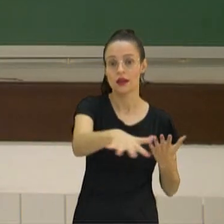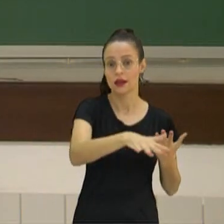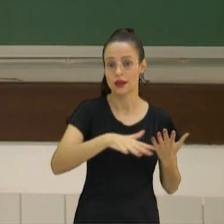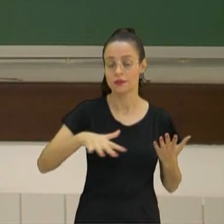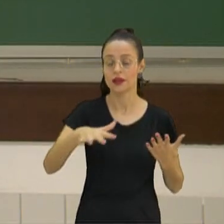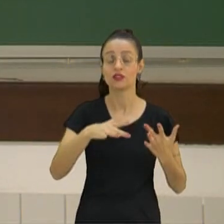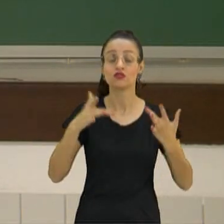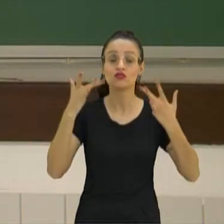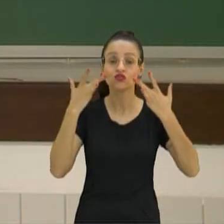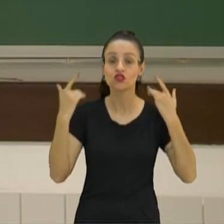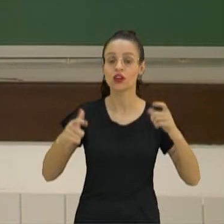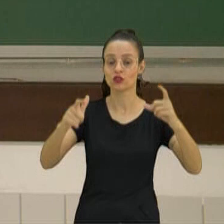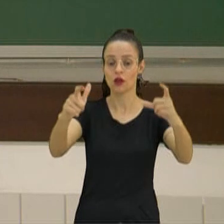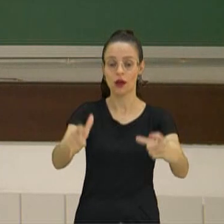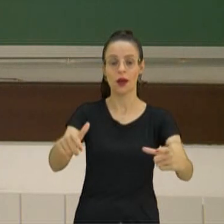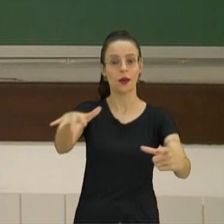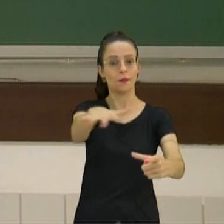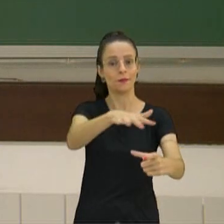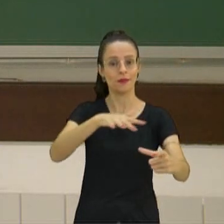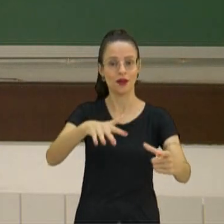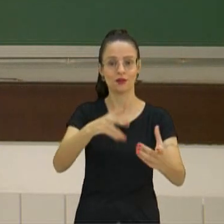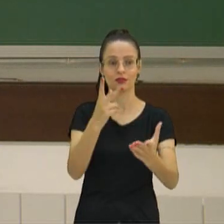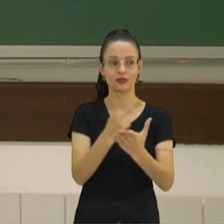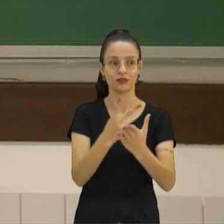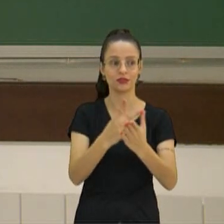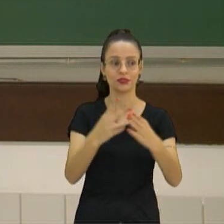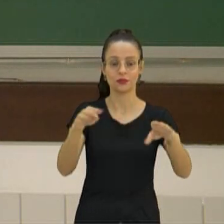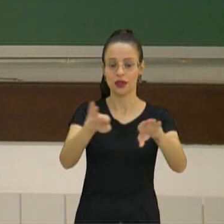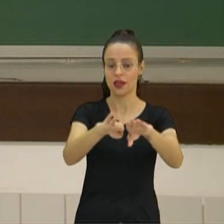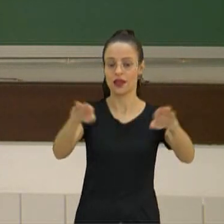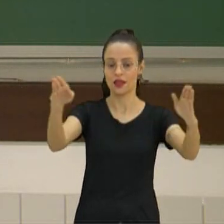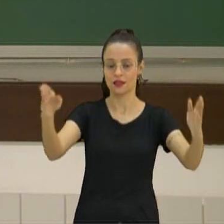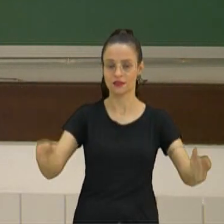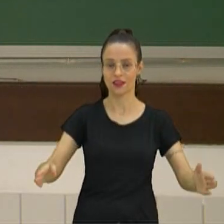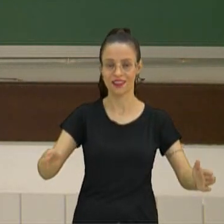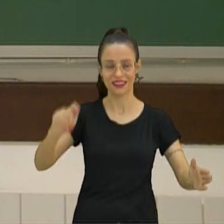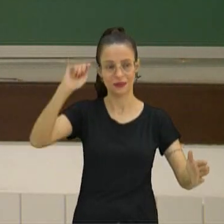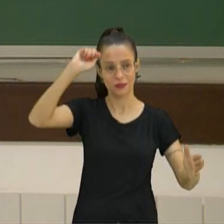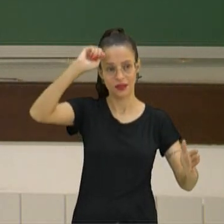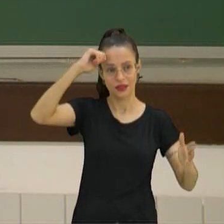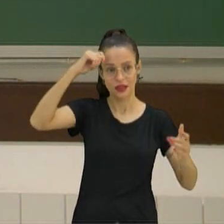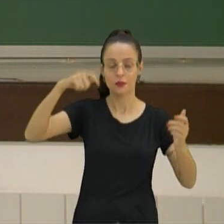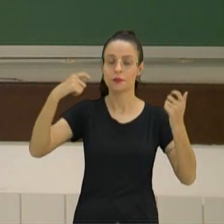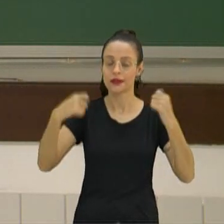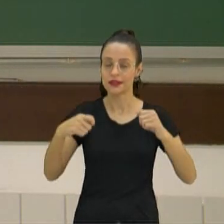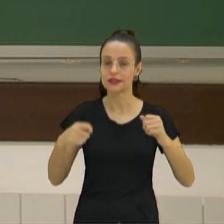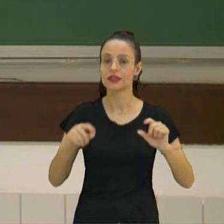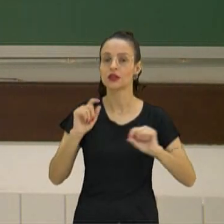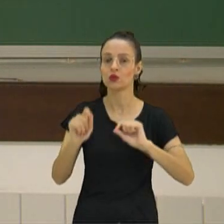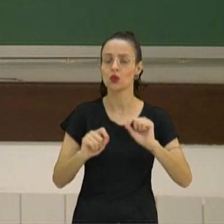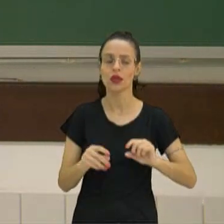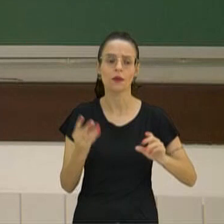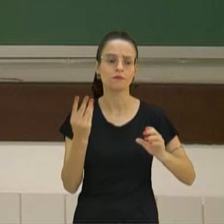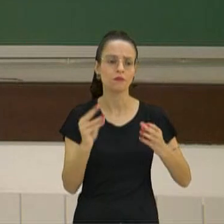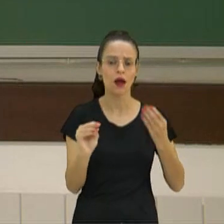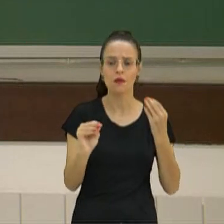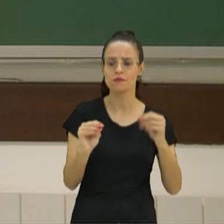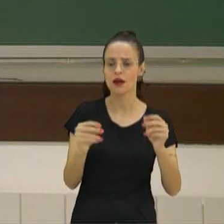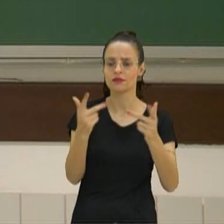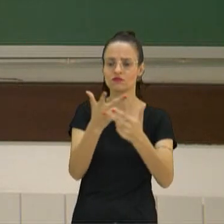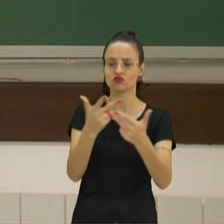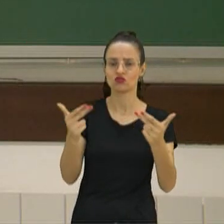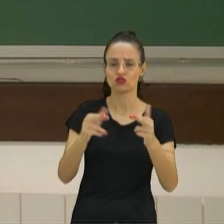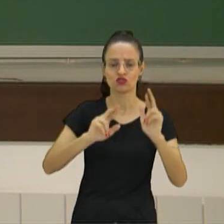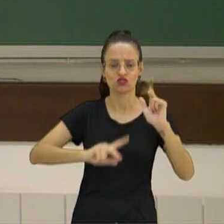teatro, né, o palco é sempre o mesmo. Normalmente é aquela caixa preta, né, onde a gente precisa colocar alguns elementos para